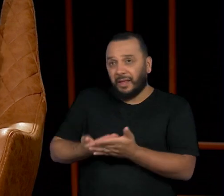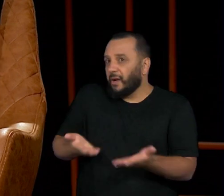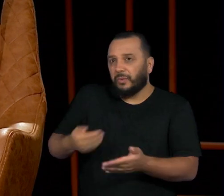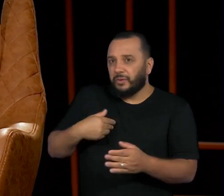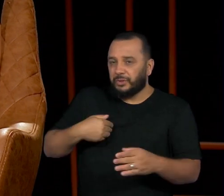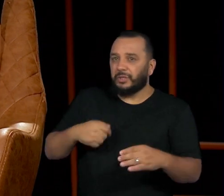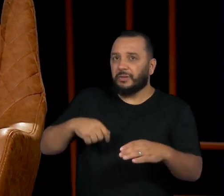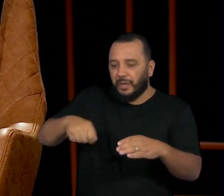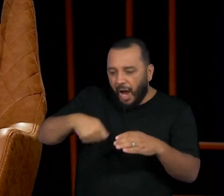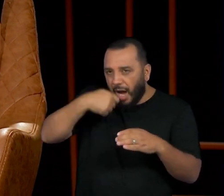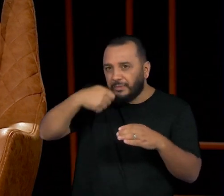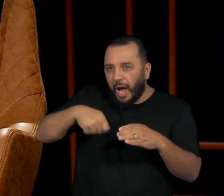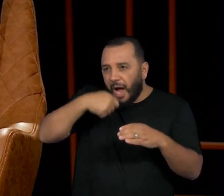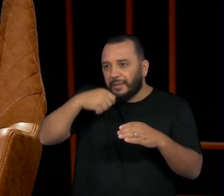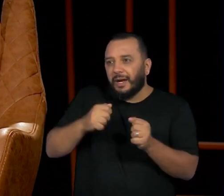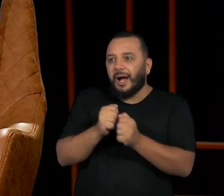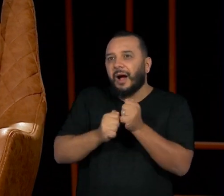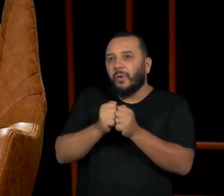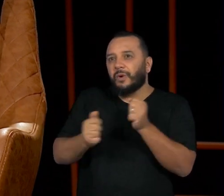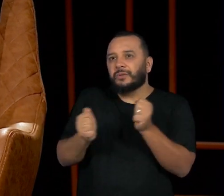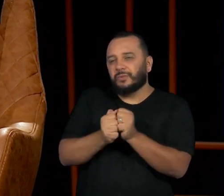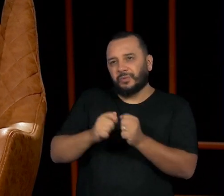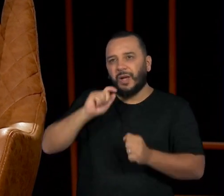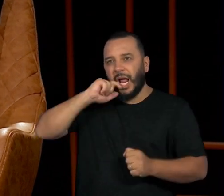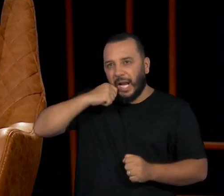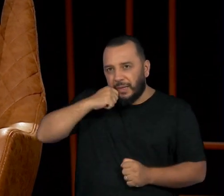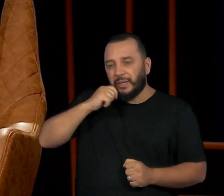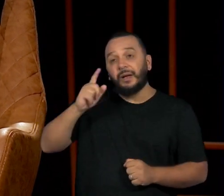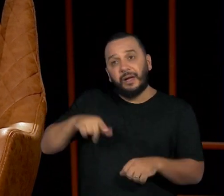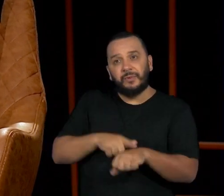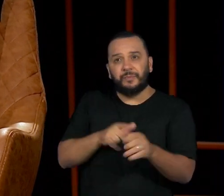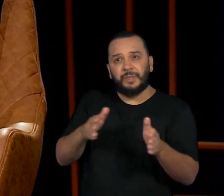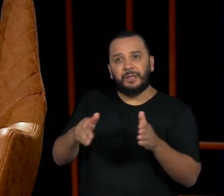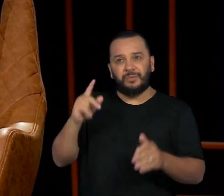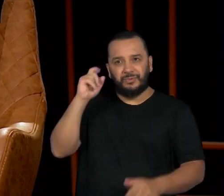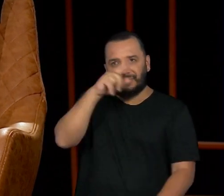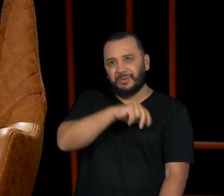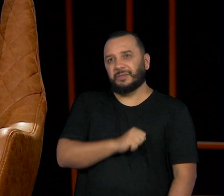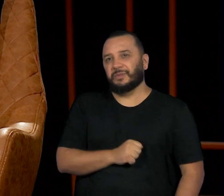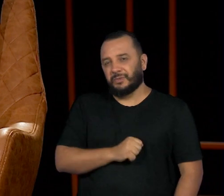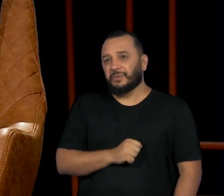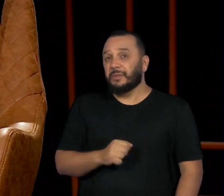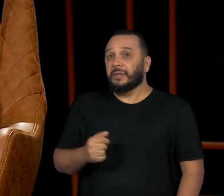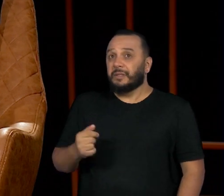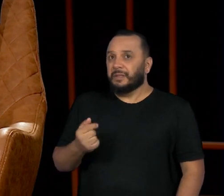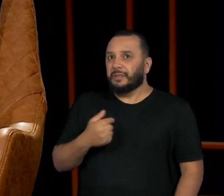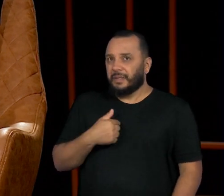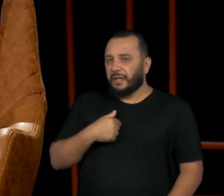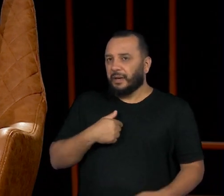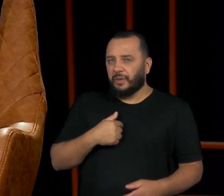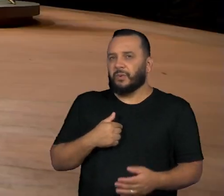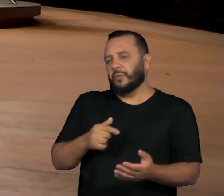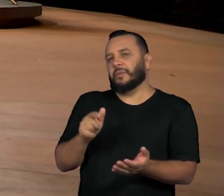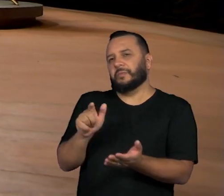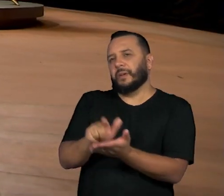panelinha de arroz com limão. E foi uma fase muito dura. E eu fui distribuir panfletos